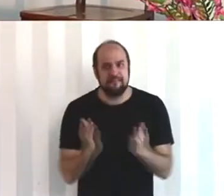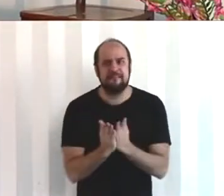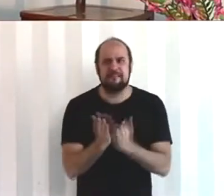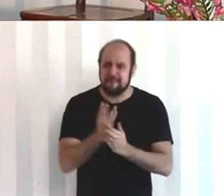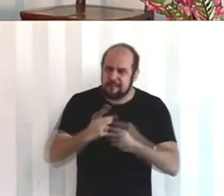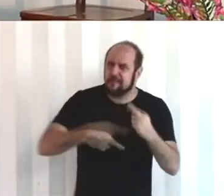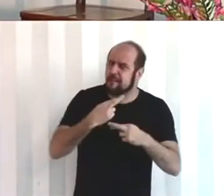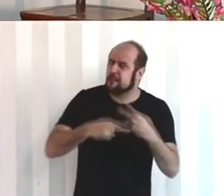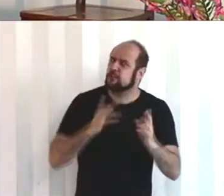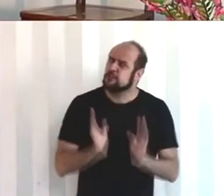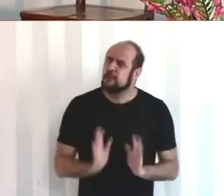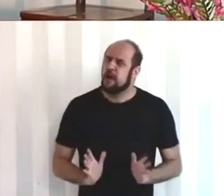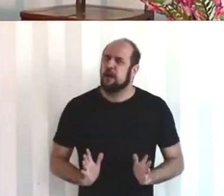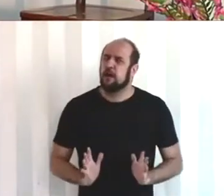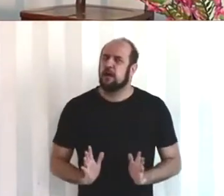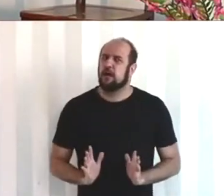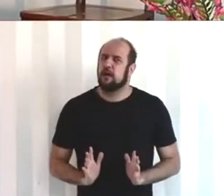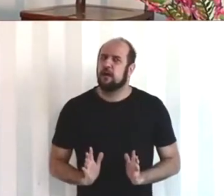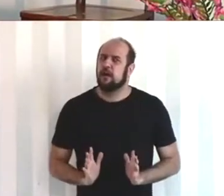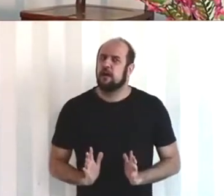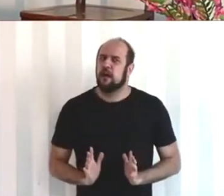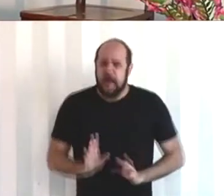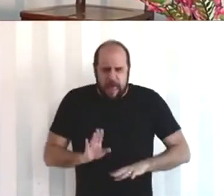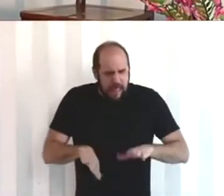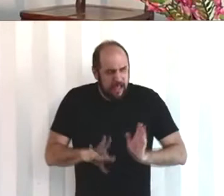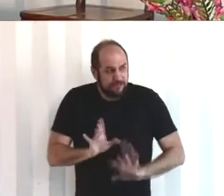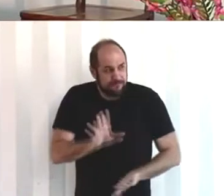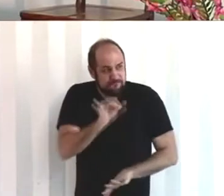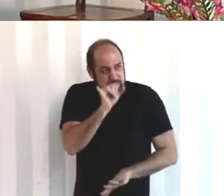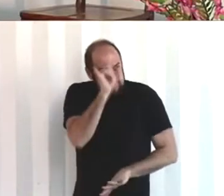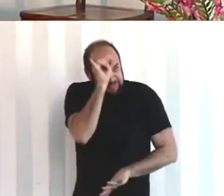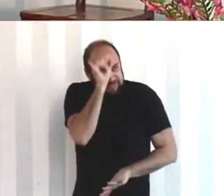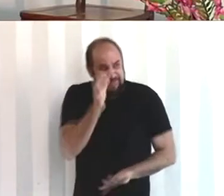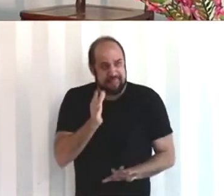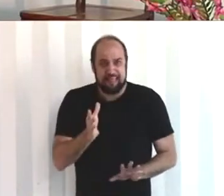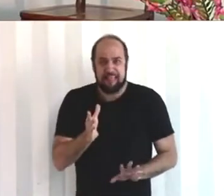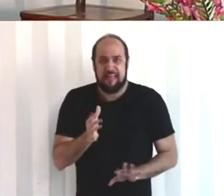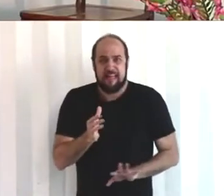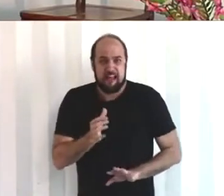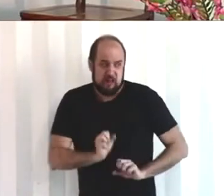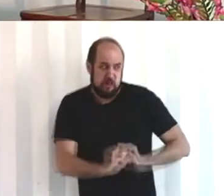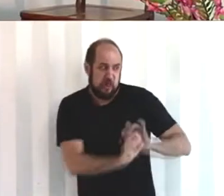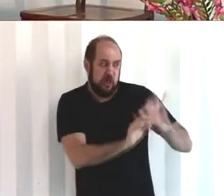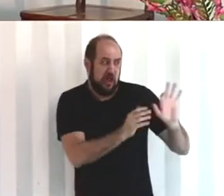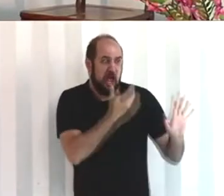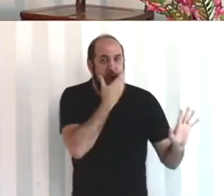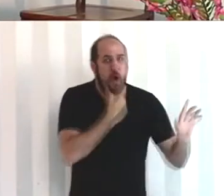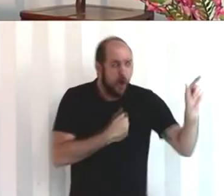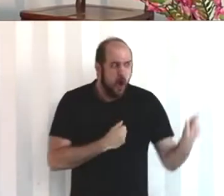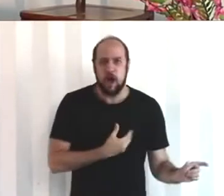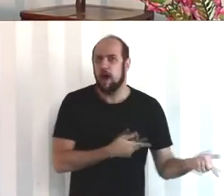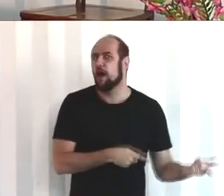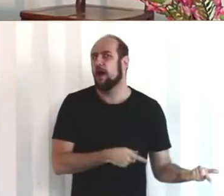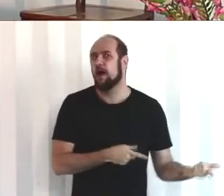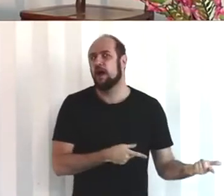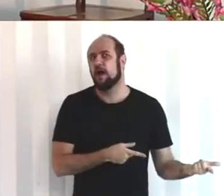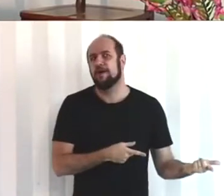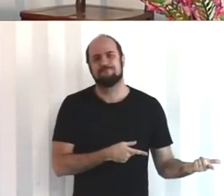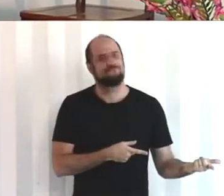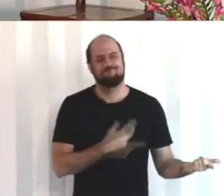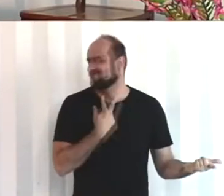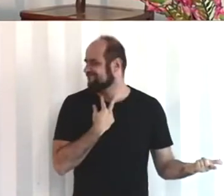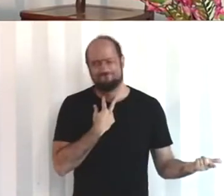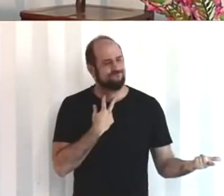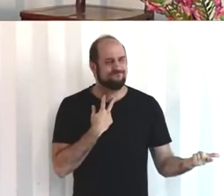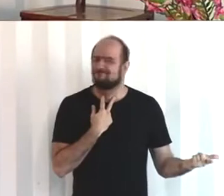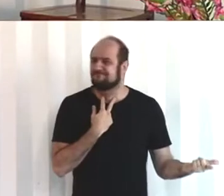reformada, de sem perceber, ingenuamente às vezes, dar glória a homens no lugar de dar glória a Deus. Nós devemos dar glória a Deus